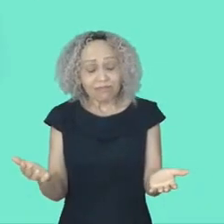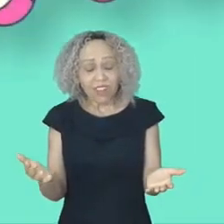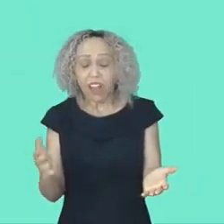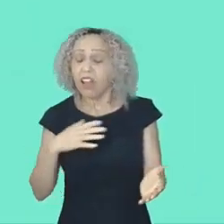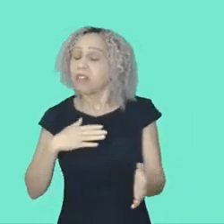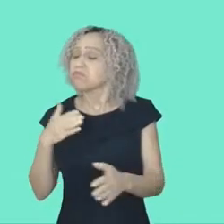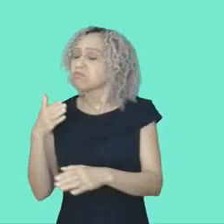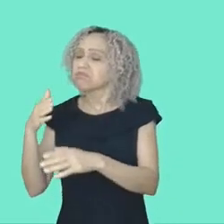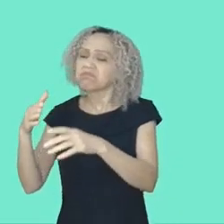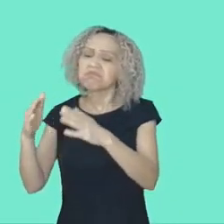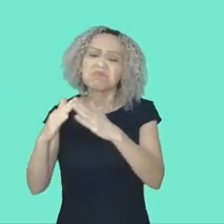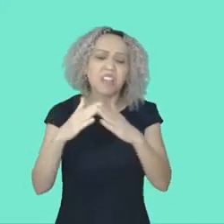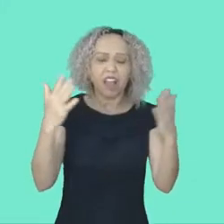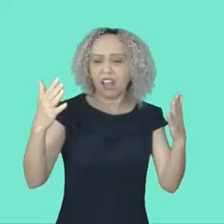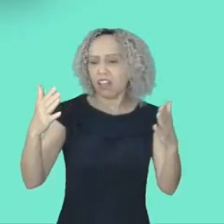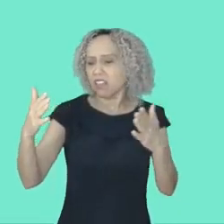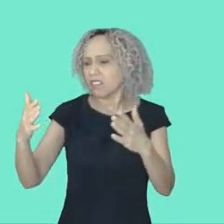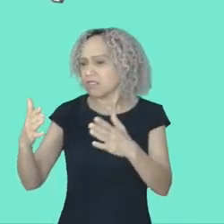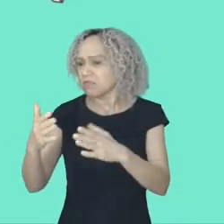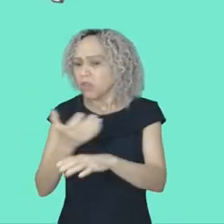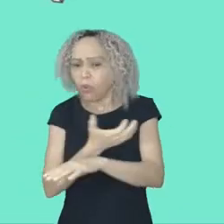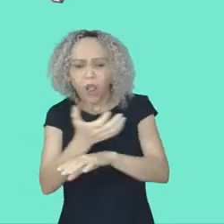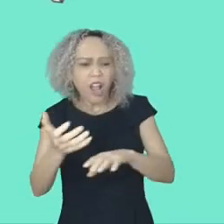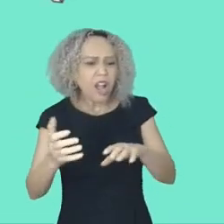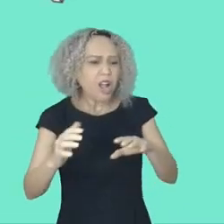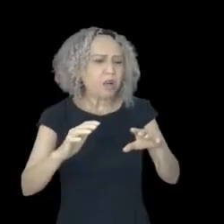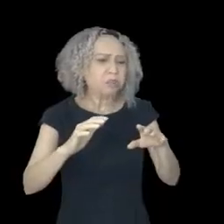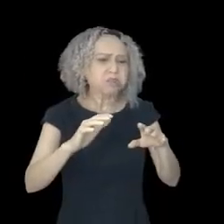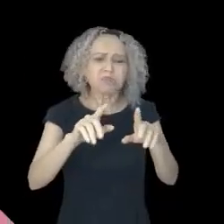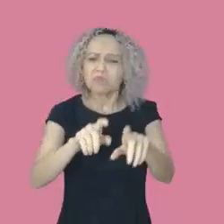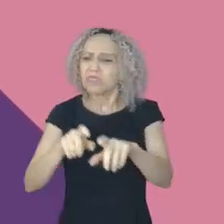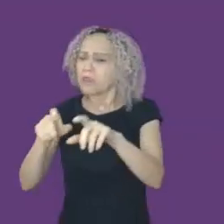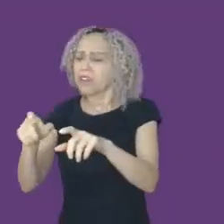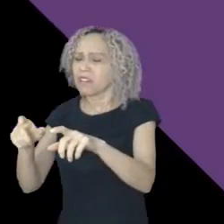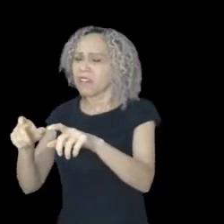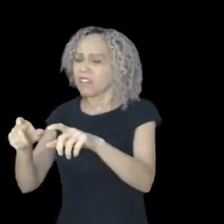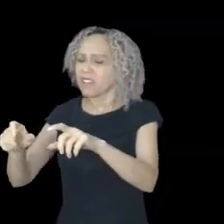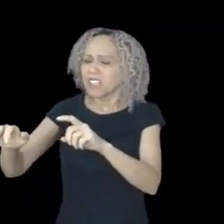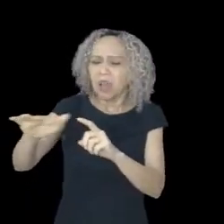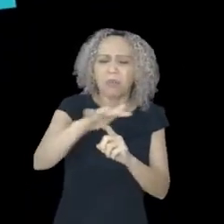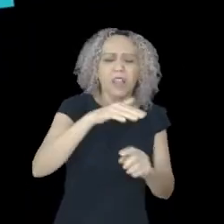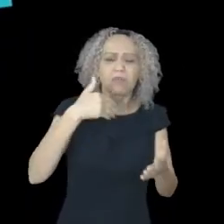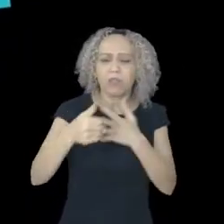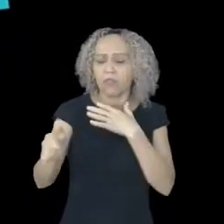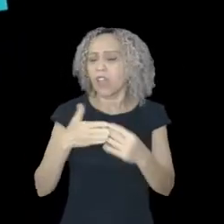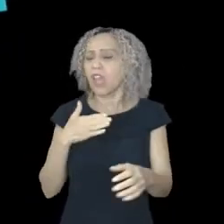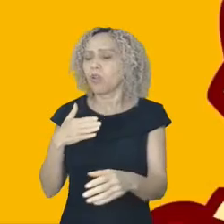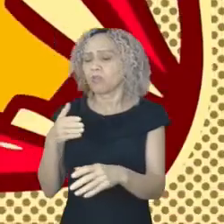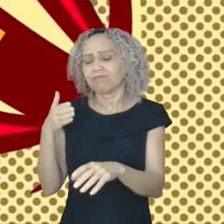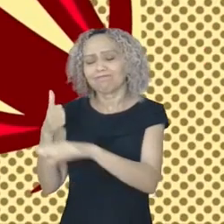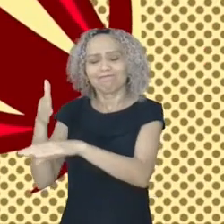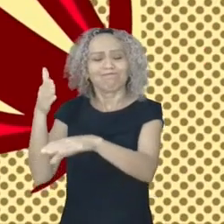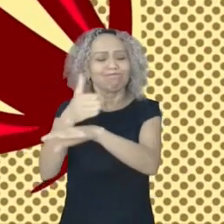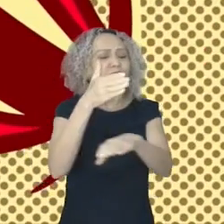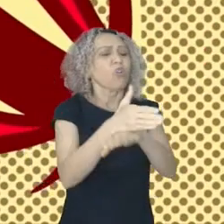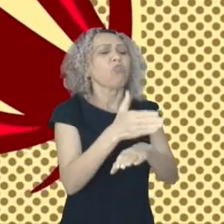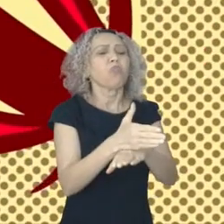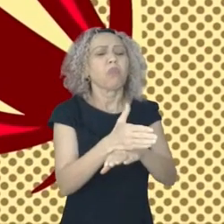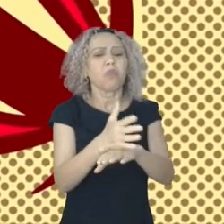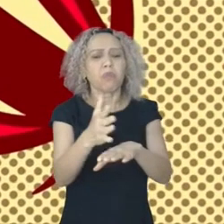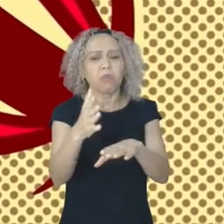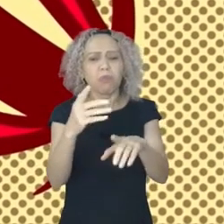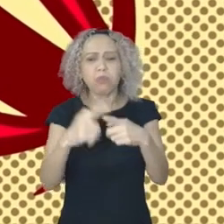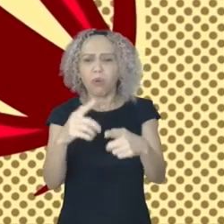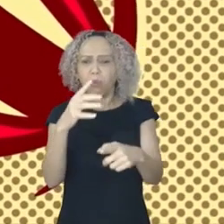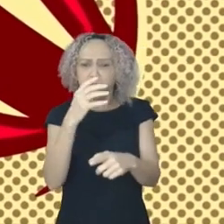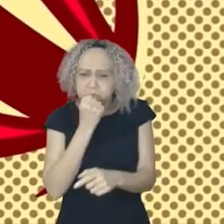Seja em casa, no campo, na rua ou na praça. Chega de mordaça,